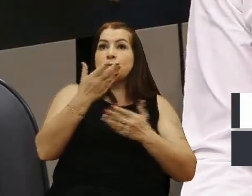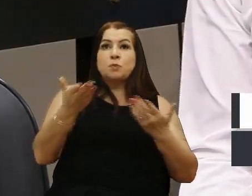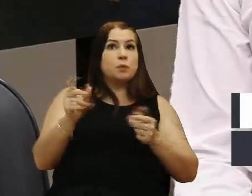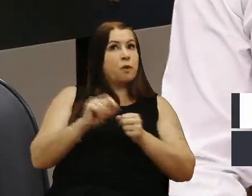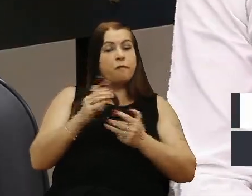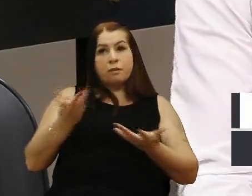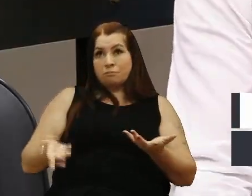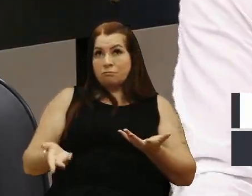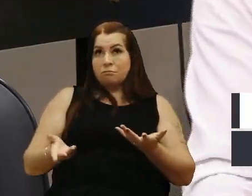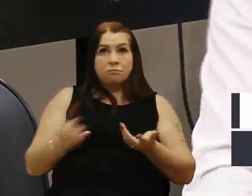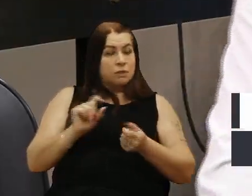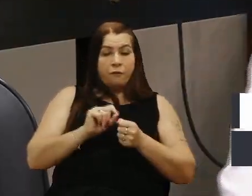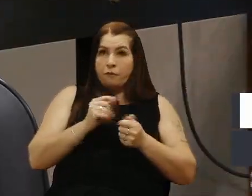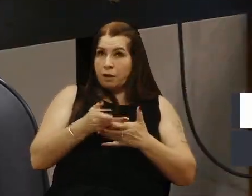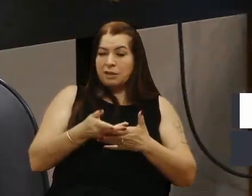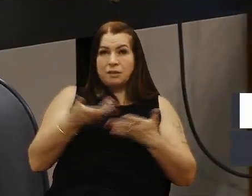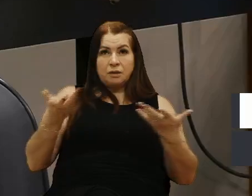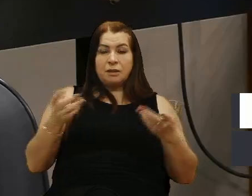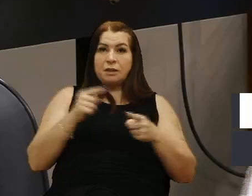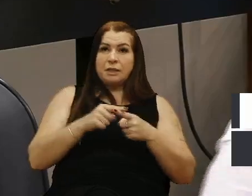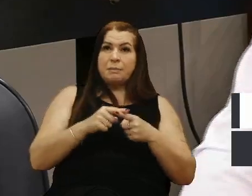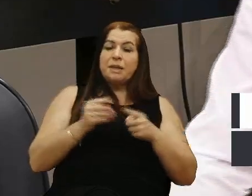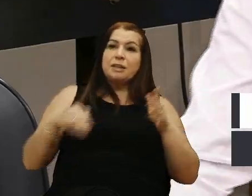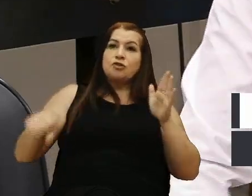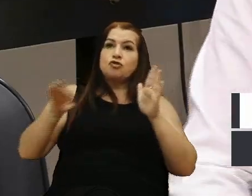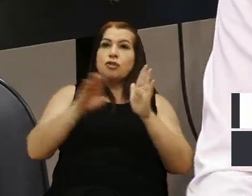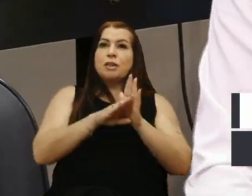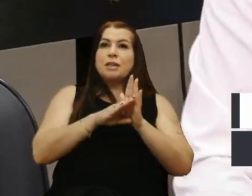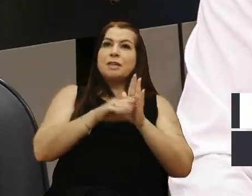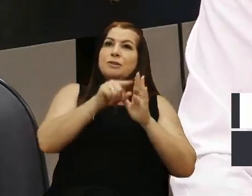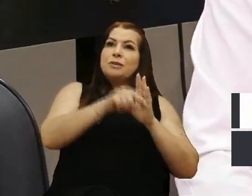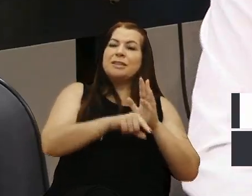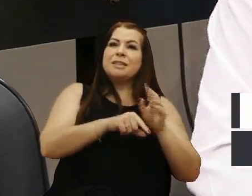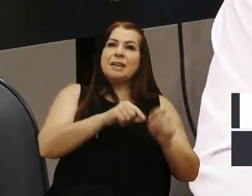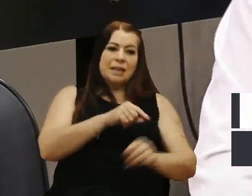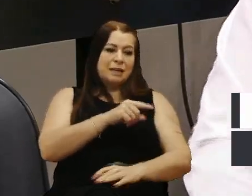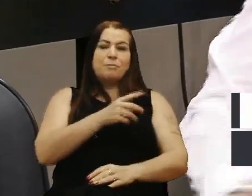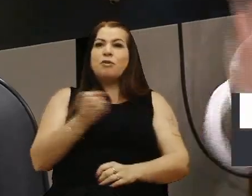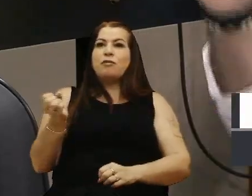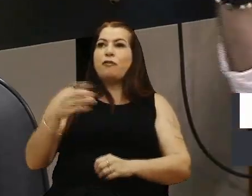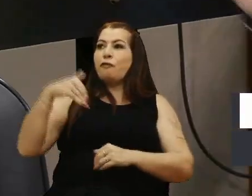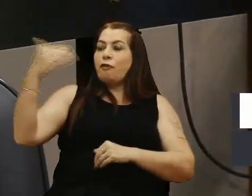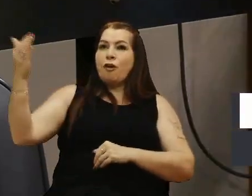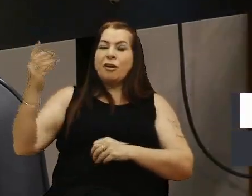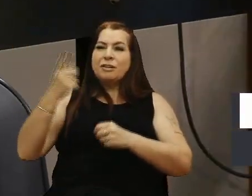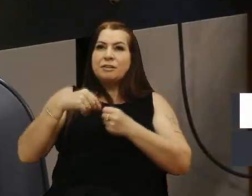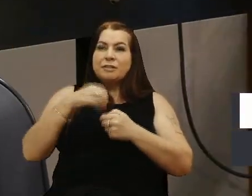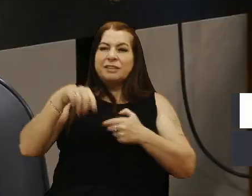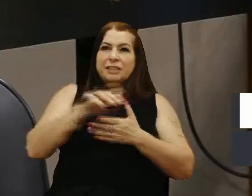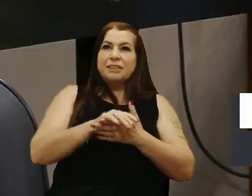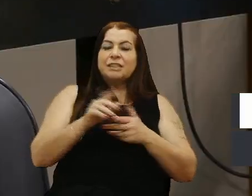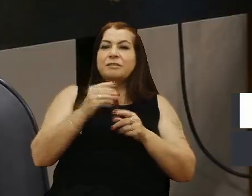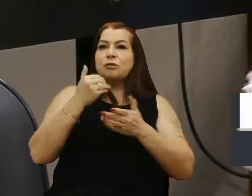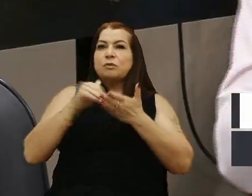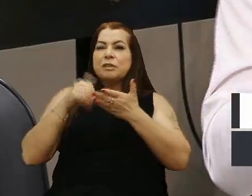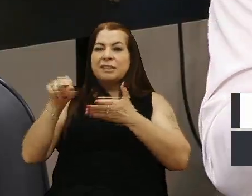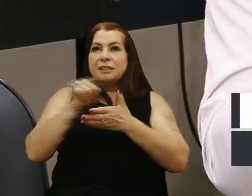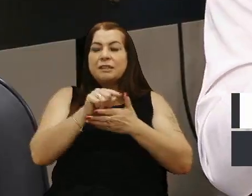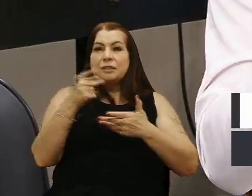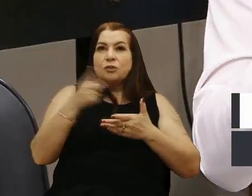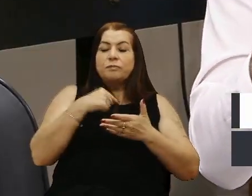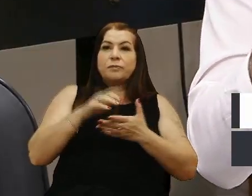não façam. Que não façam. Ah, mas daí está chegando os menores. Ah, porque está vindo gente de fora, como já teve secretário alegando